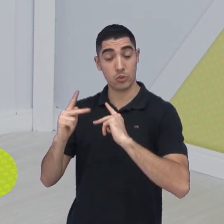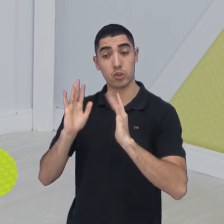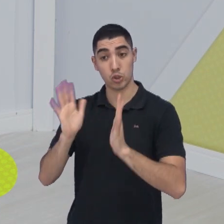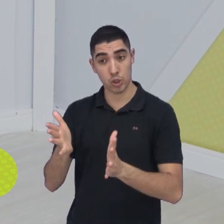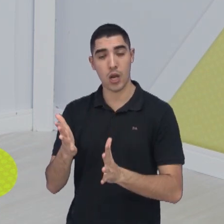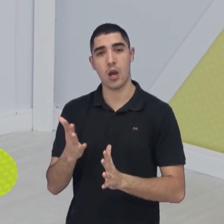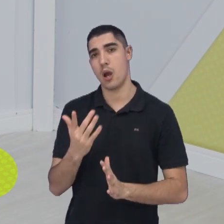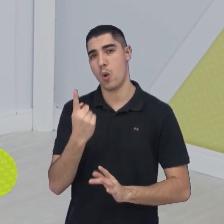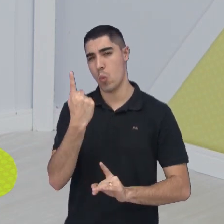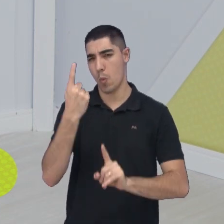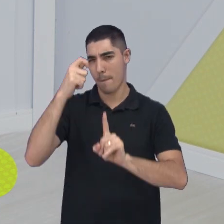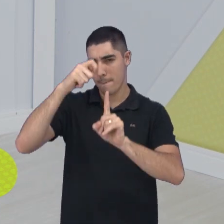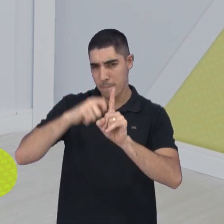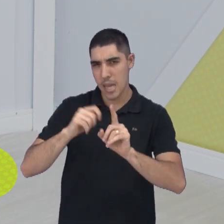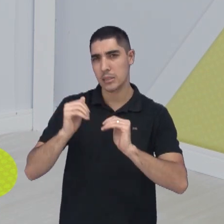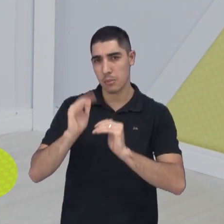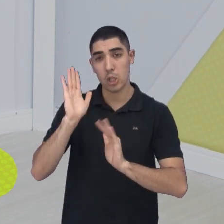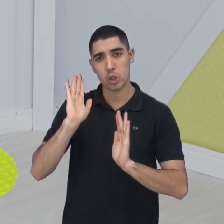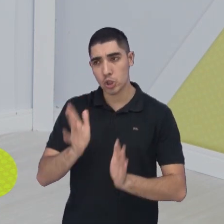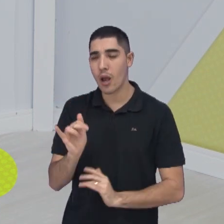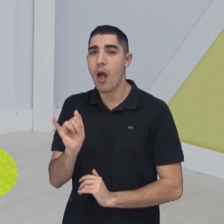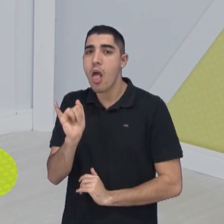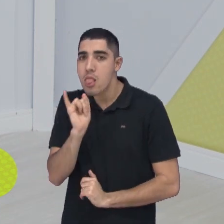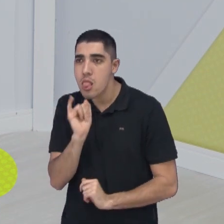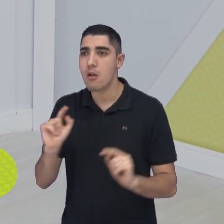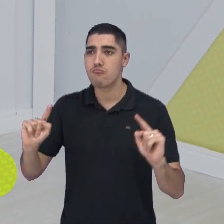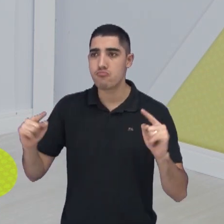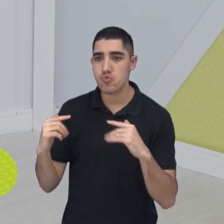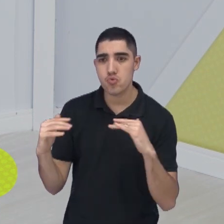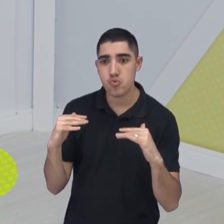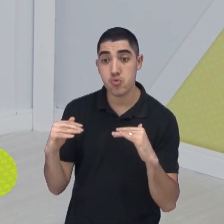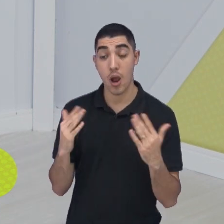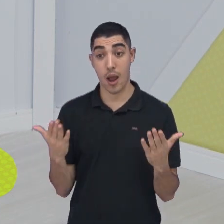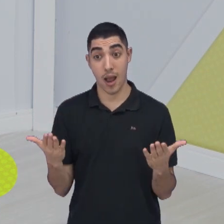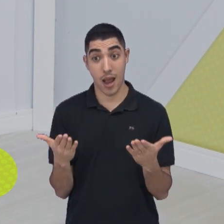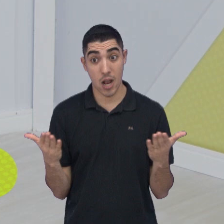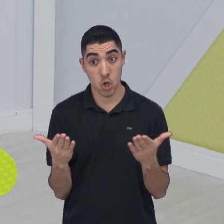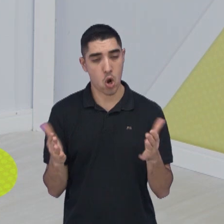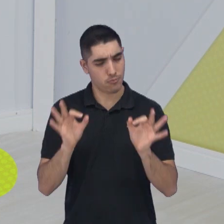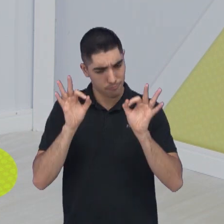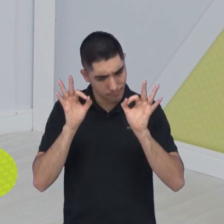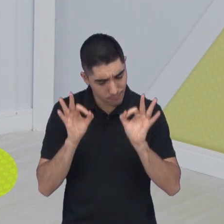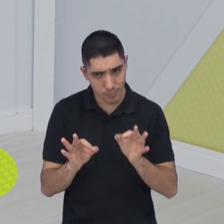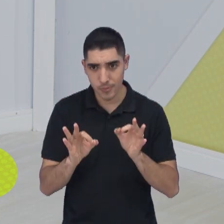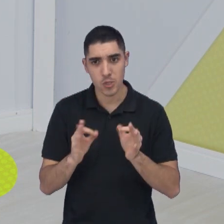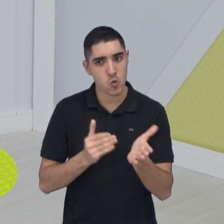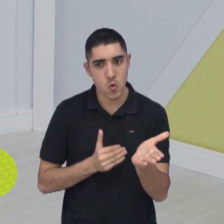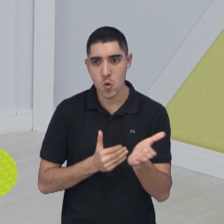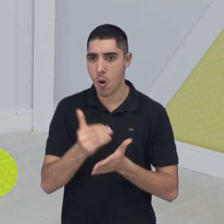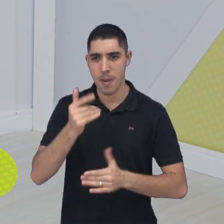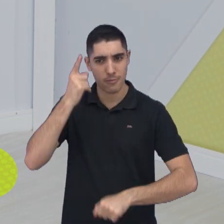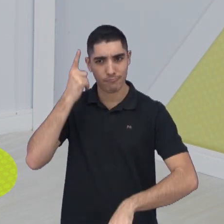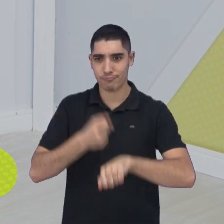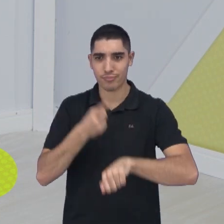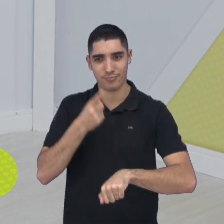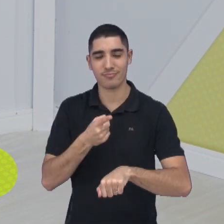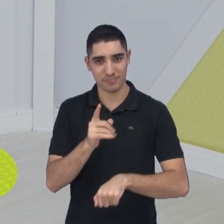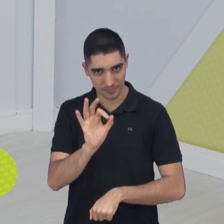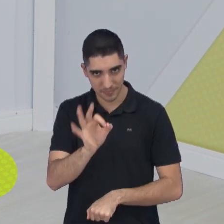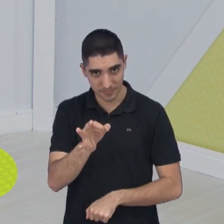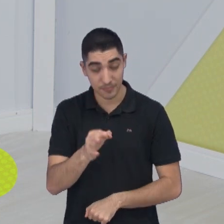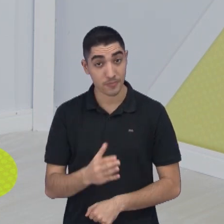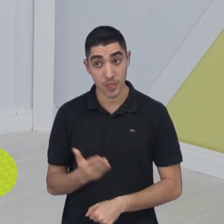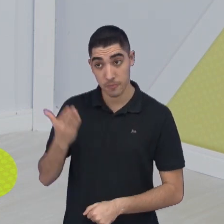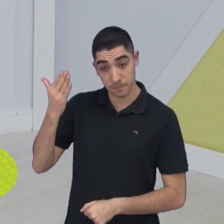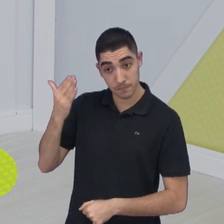se preparando, fez amistosos e agora é colocar tudo dentro de quadra. Aquilo que foi treinado, na verdade. O